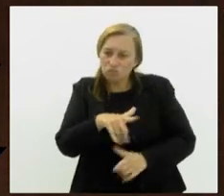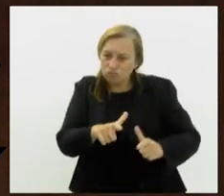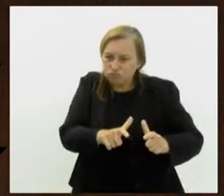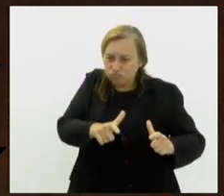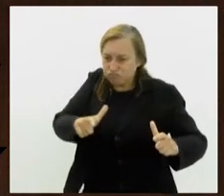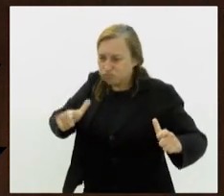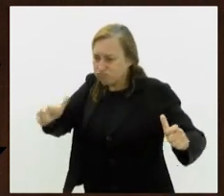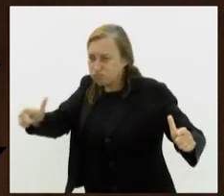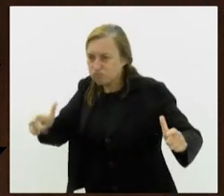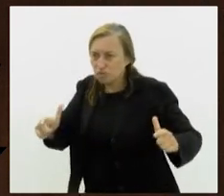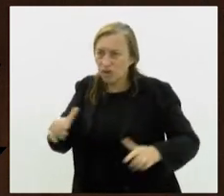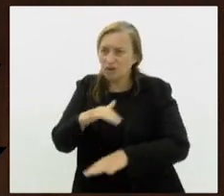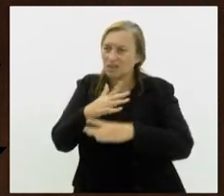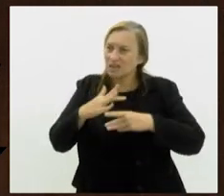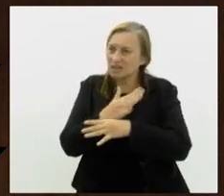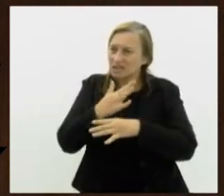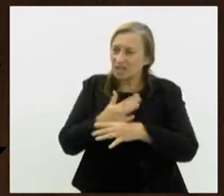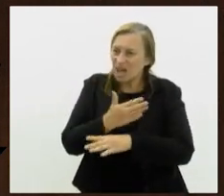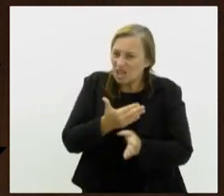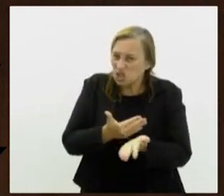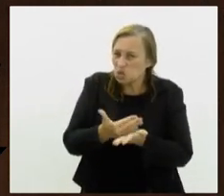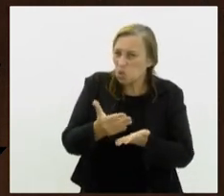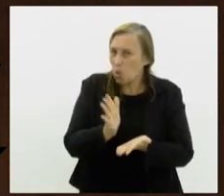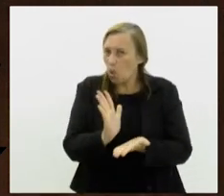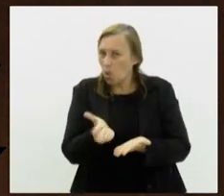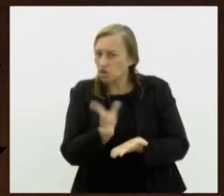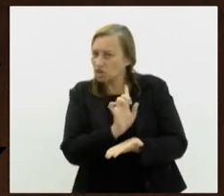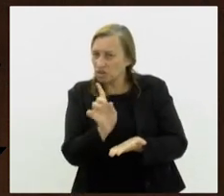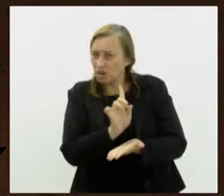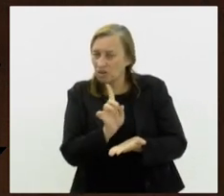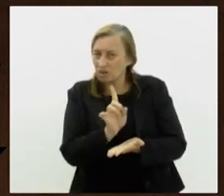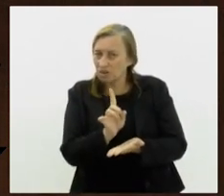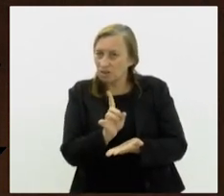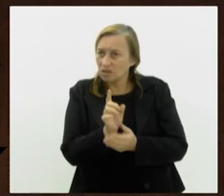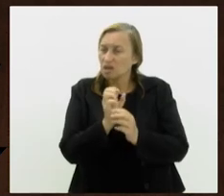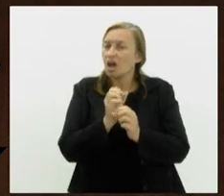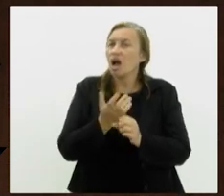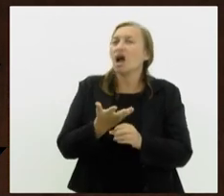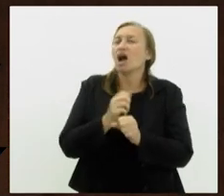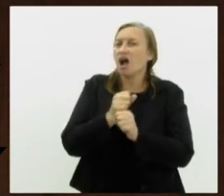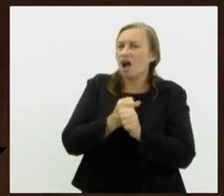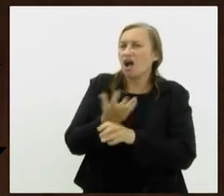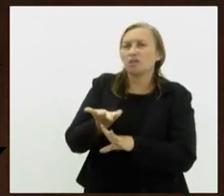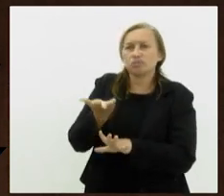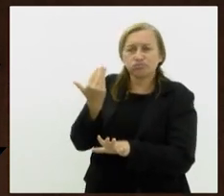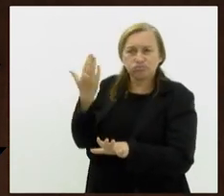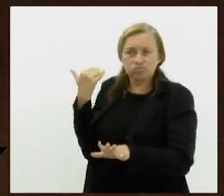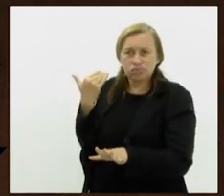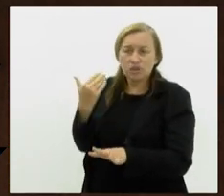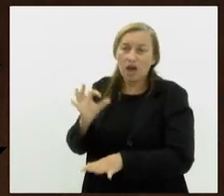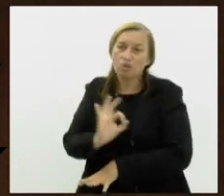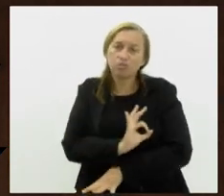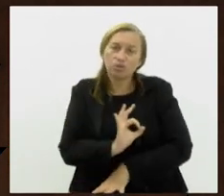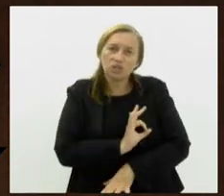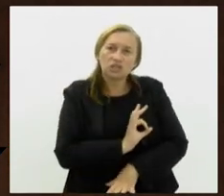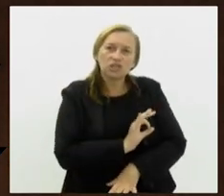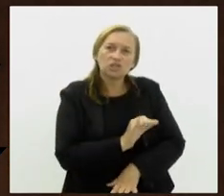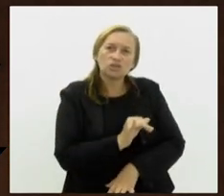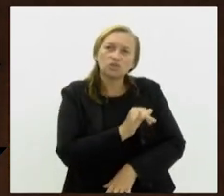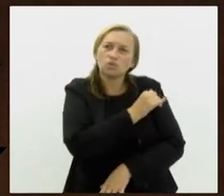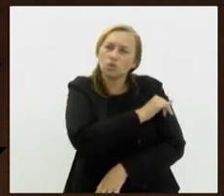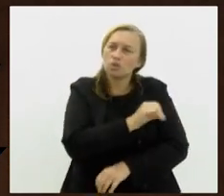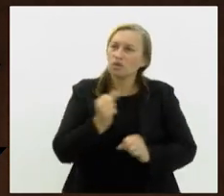cidade. Isso não é de hoje, nem começou com essa ação. Evidentemente, a Polícia do Rio, que nós